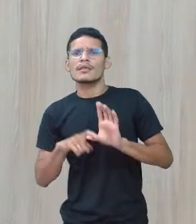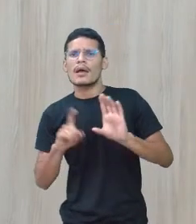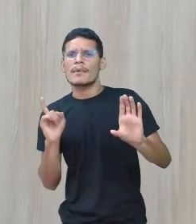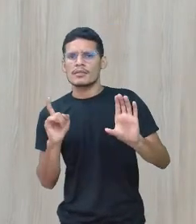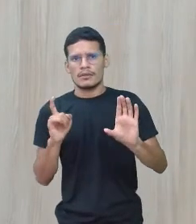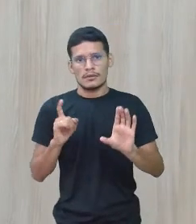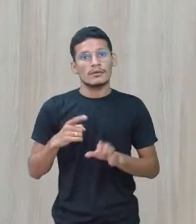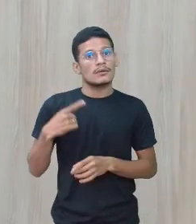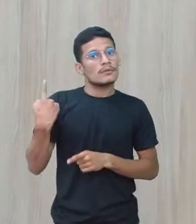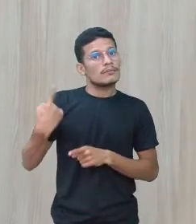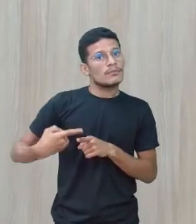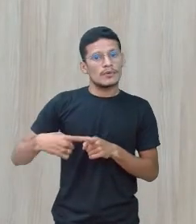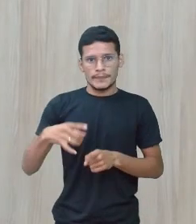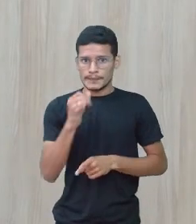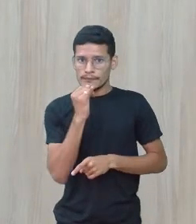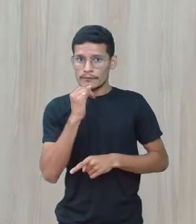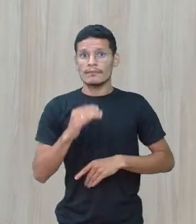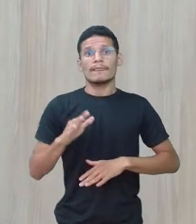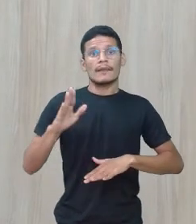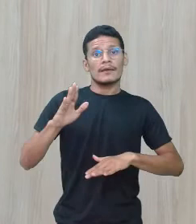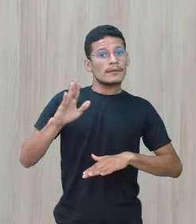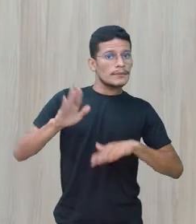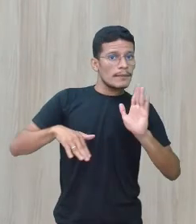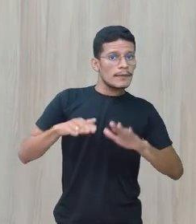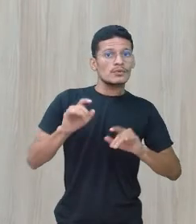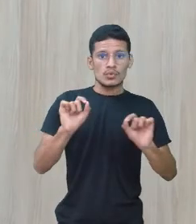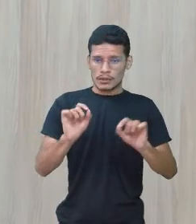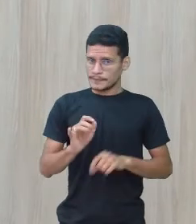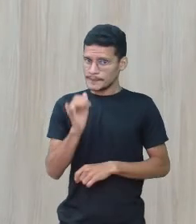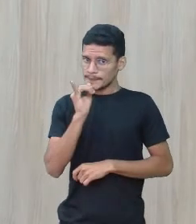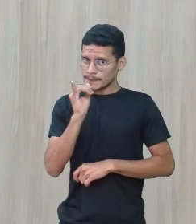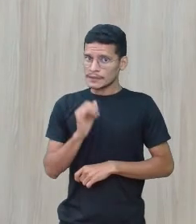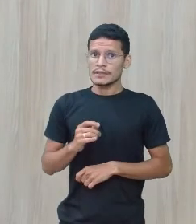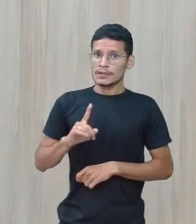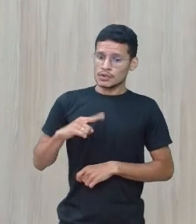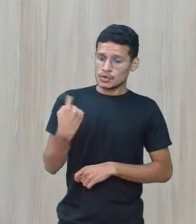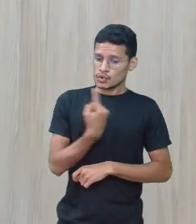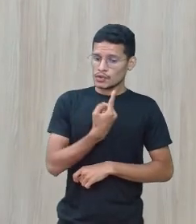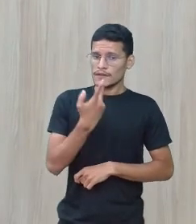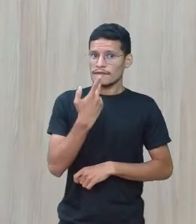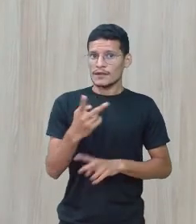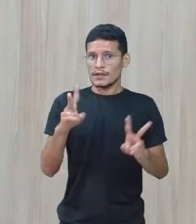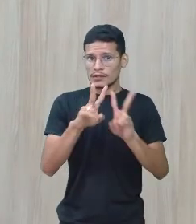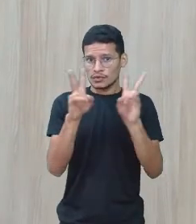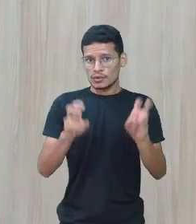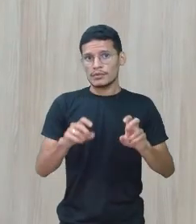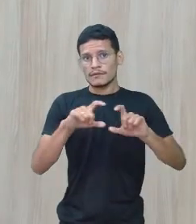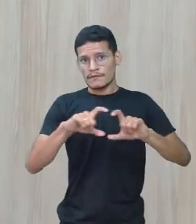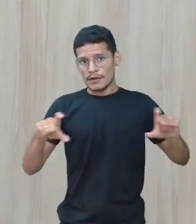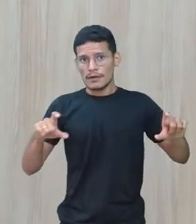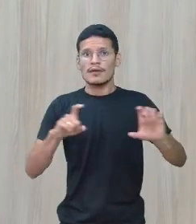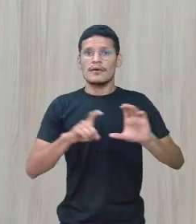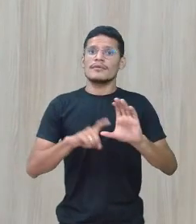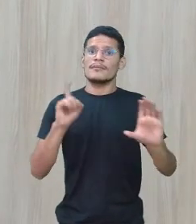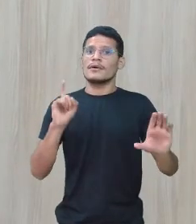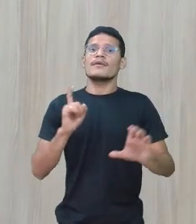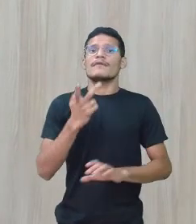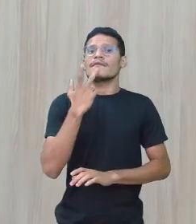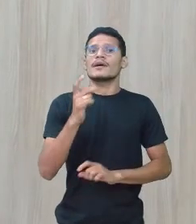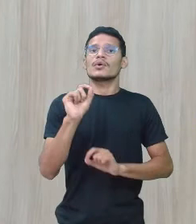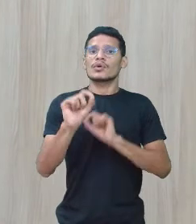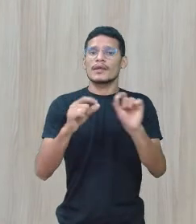Quer dizer que a gente pode, quando a gente fala de orações independentes, quer dizer que elas